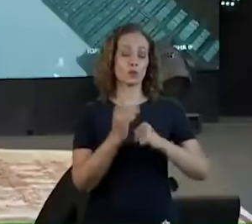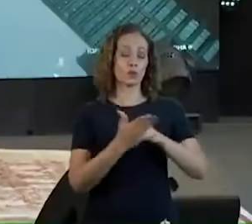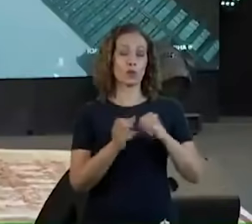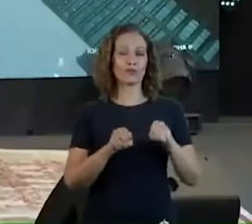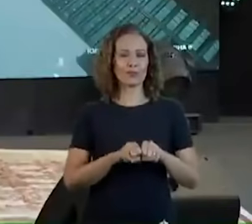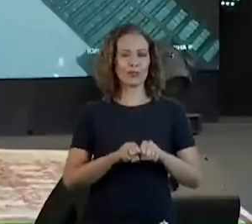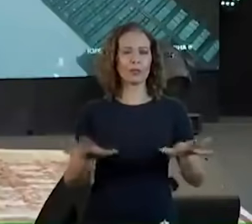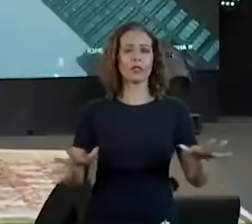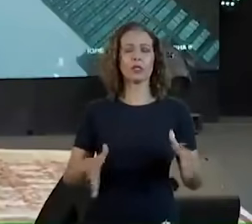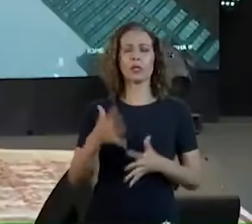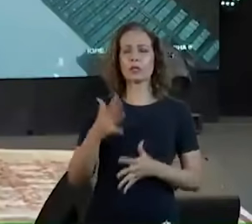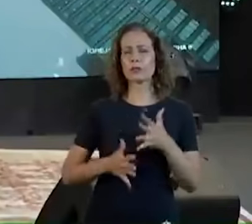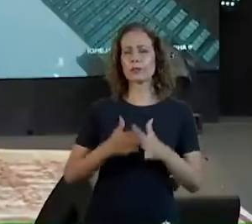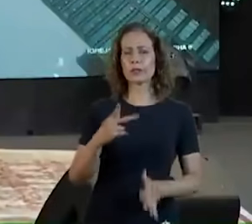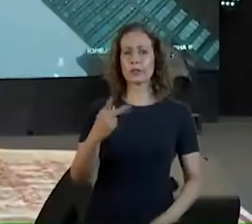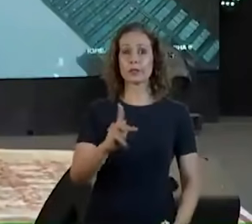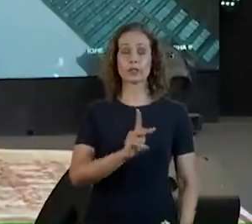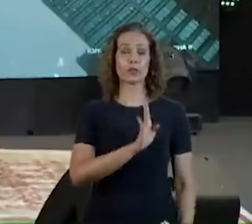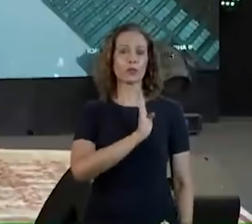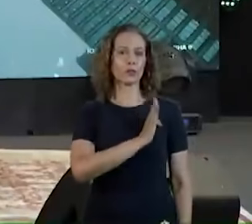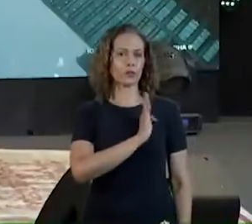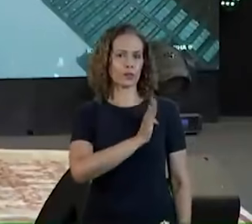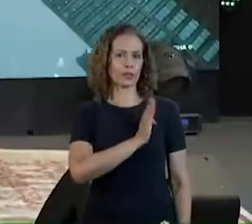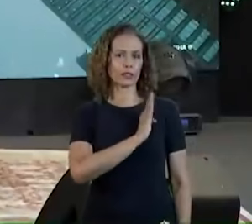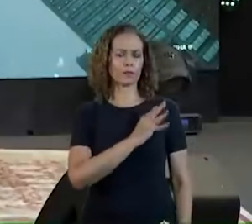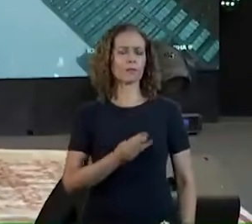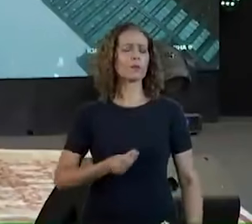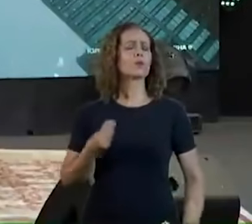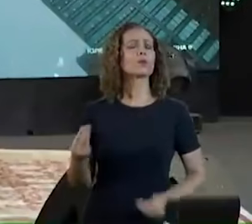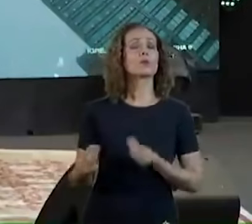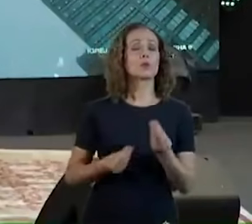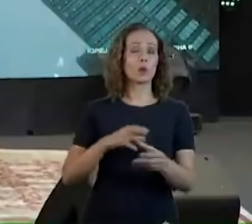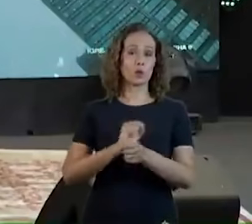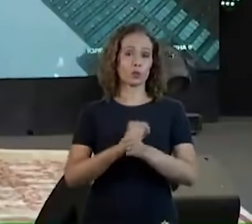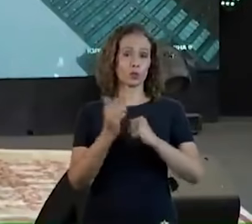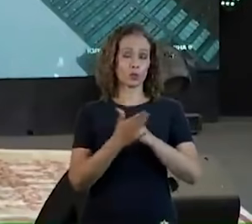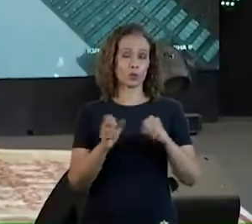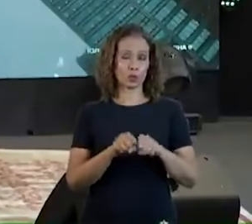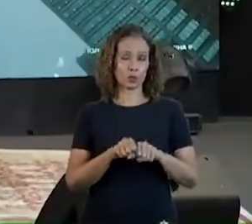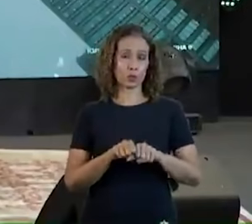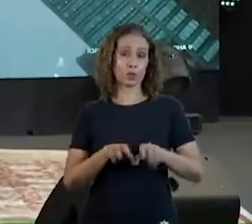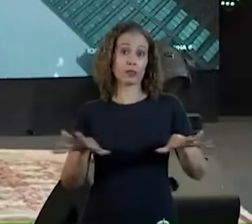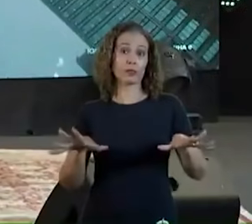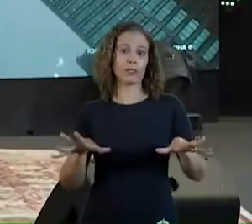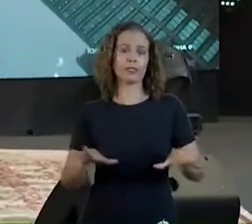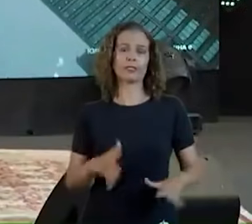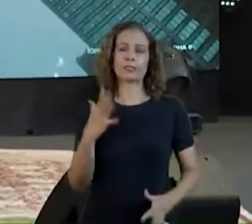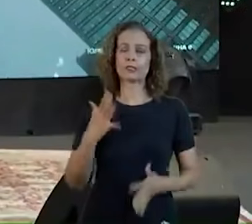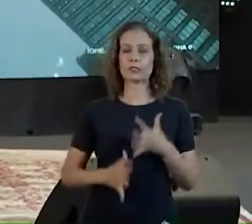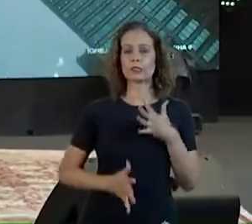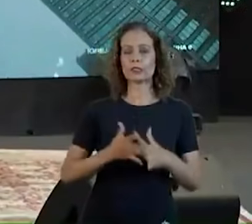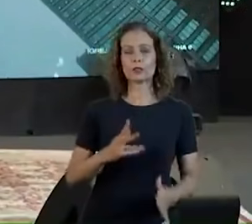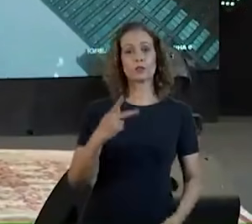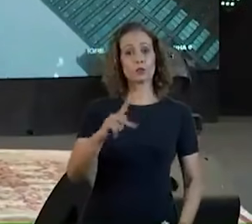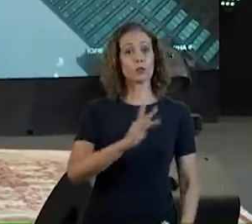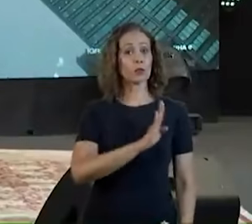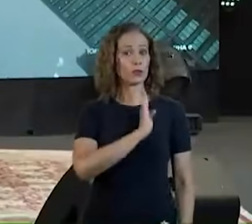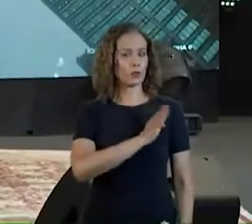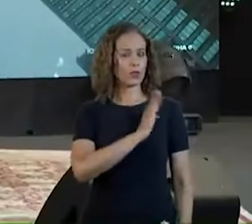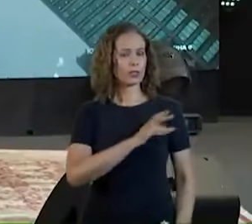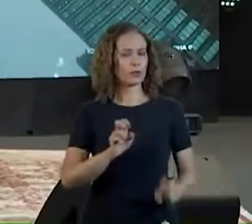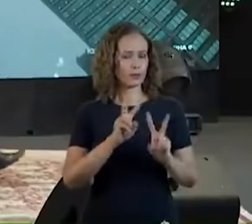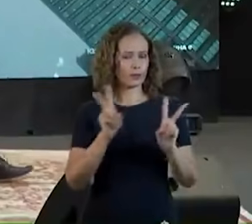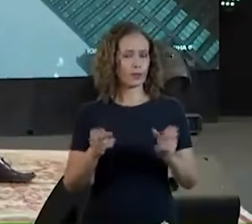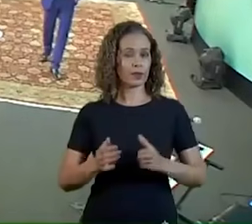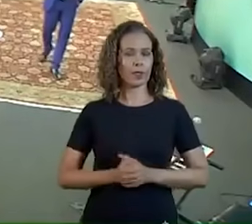afetou seu coração. Como a pandemia afetou seu coração. Eu, quando